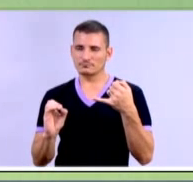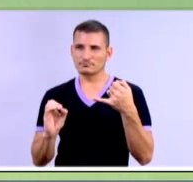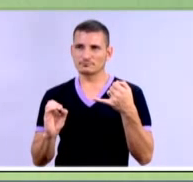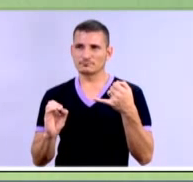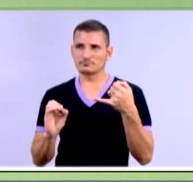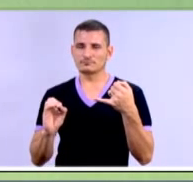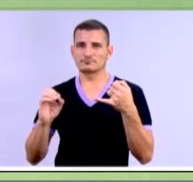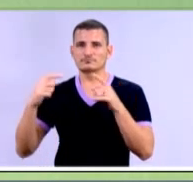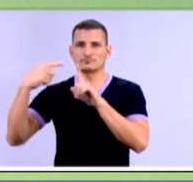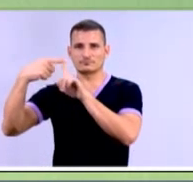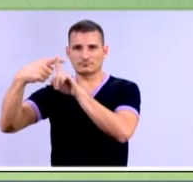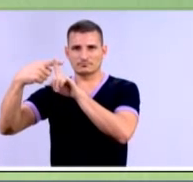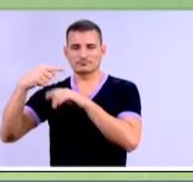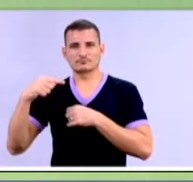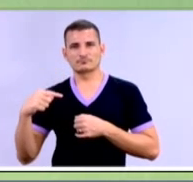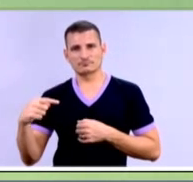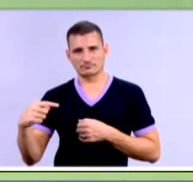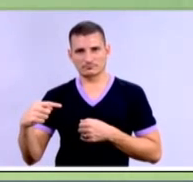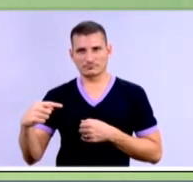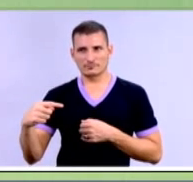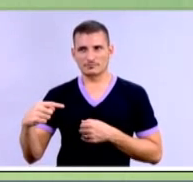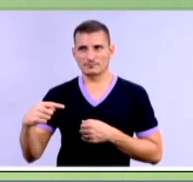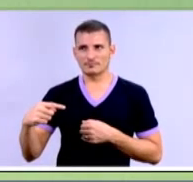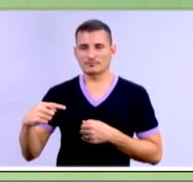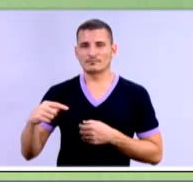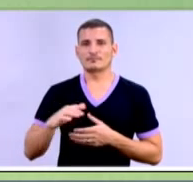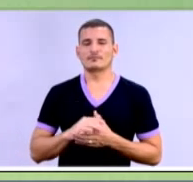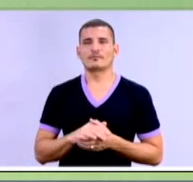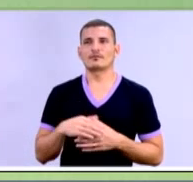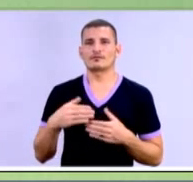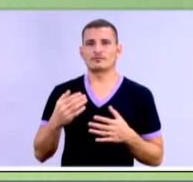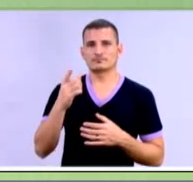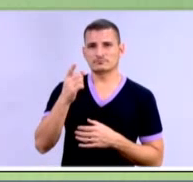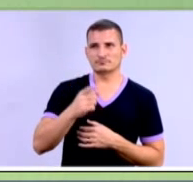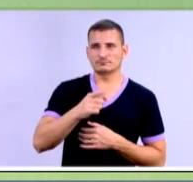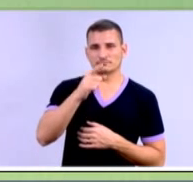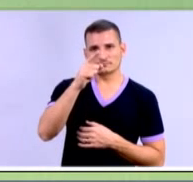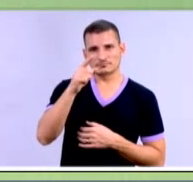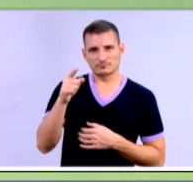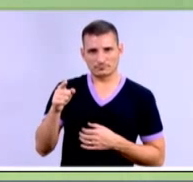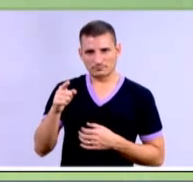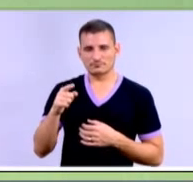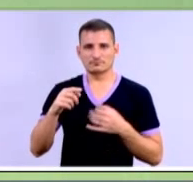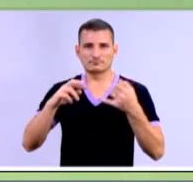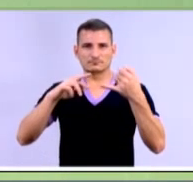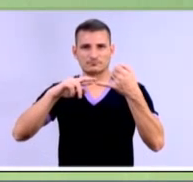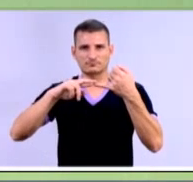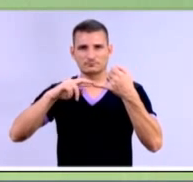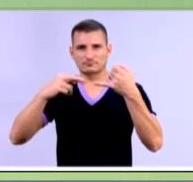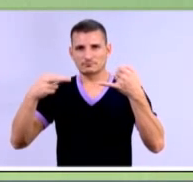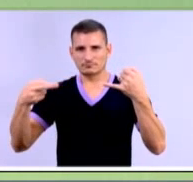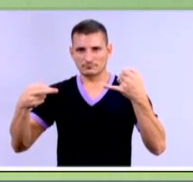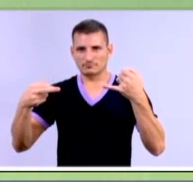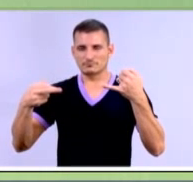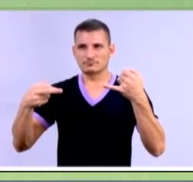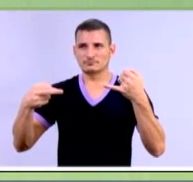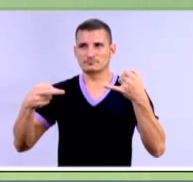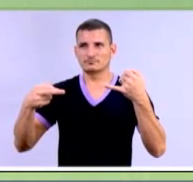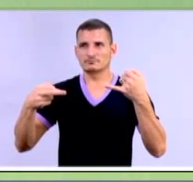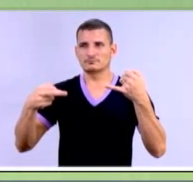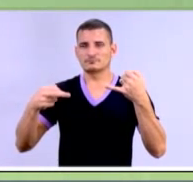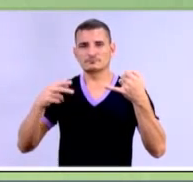vai. Então, de maneira geral, o efeito cancelamento, o trançado desses pares, é para fazer